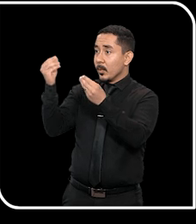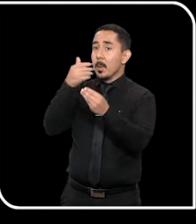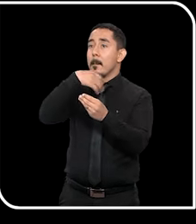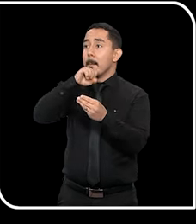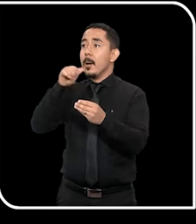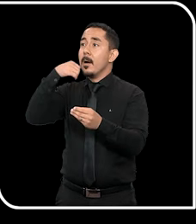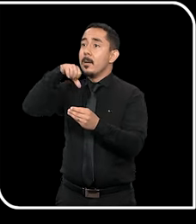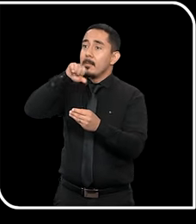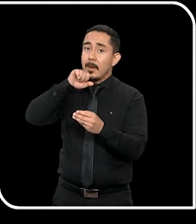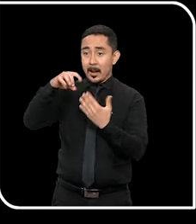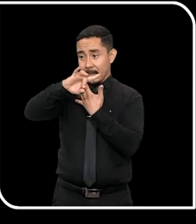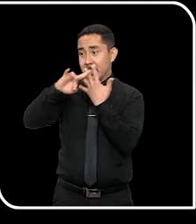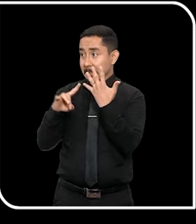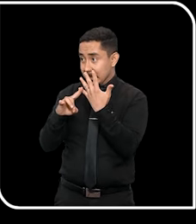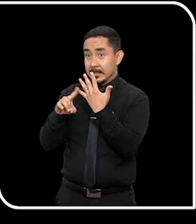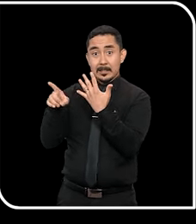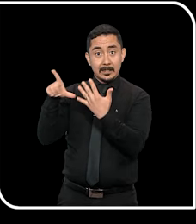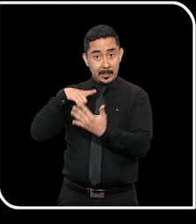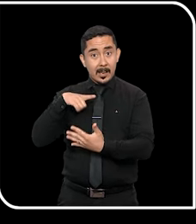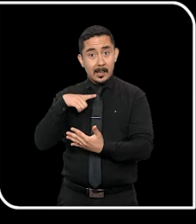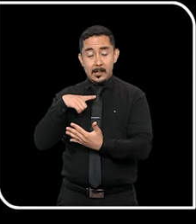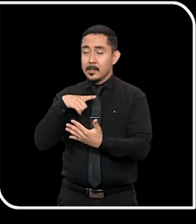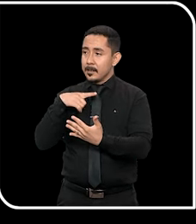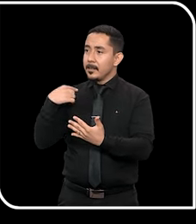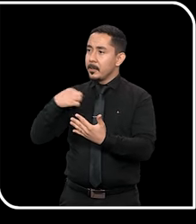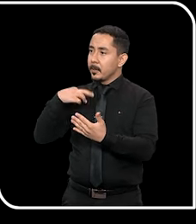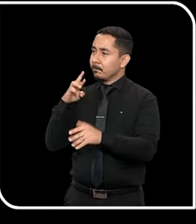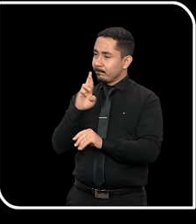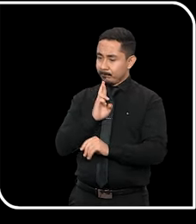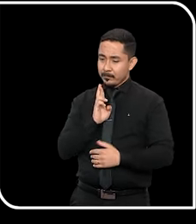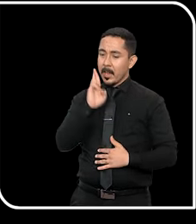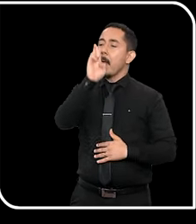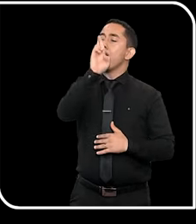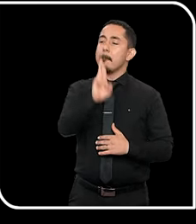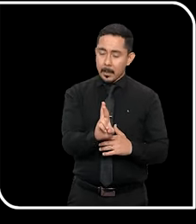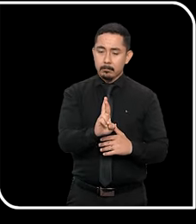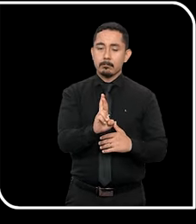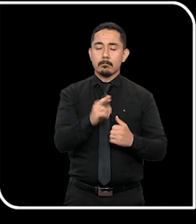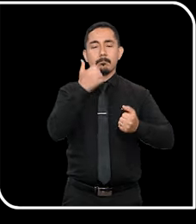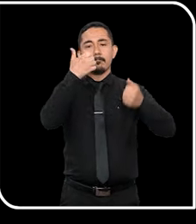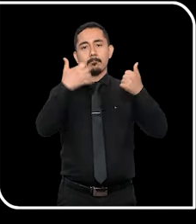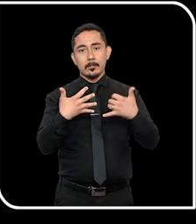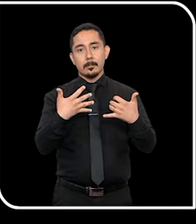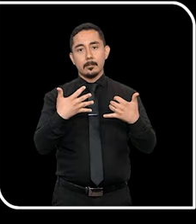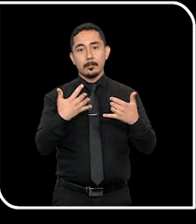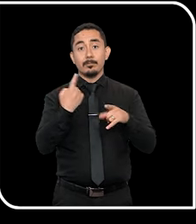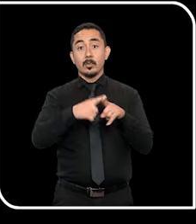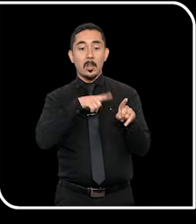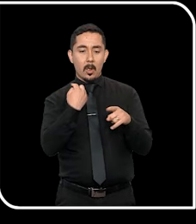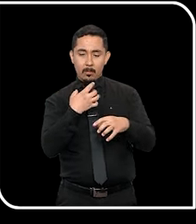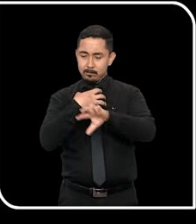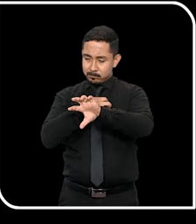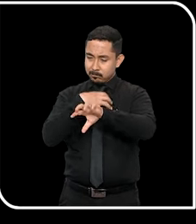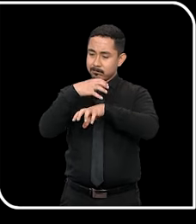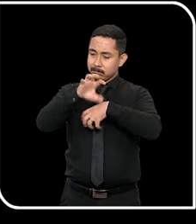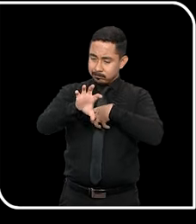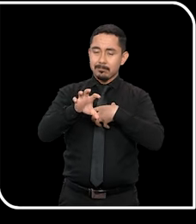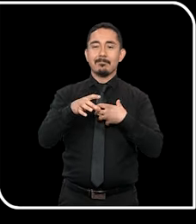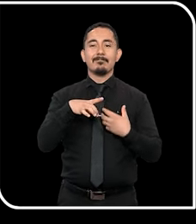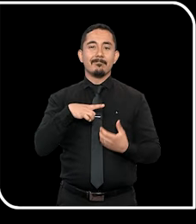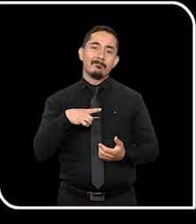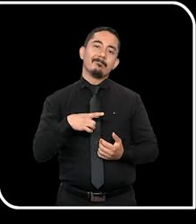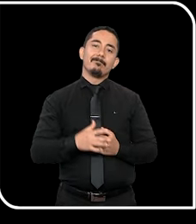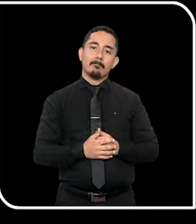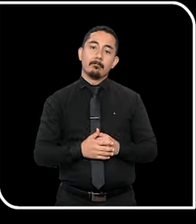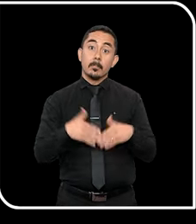deficiência porque nós temos uma maternidade uma paternidade solitária nesse lugar então eu digo que eu